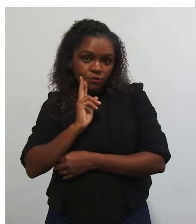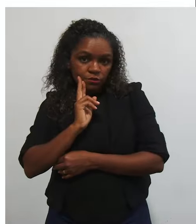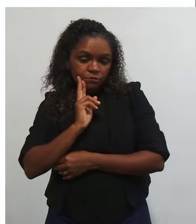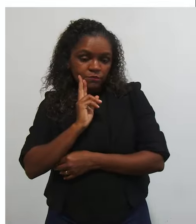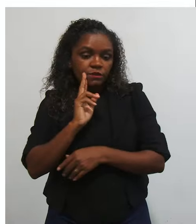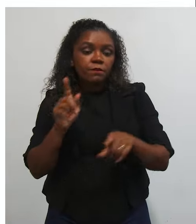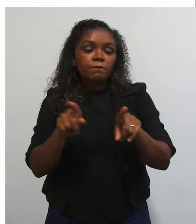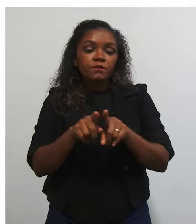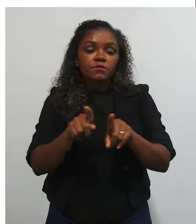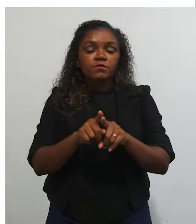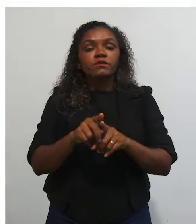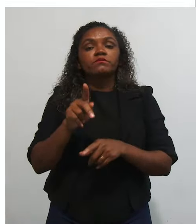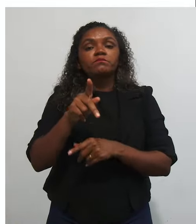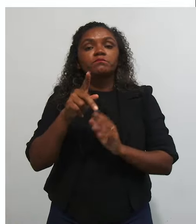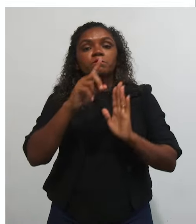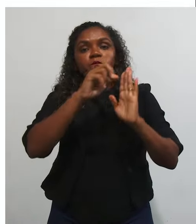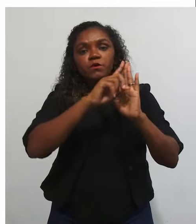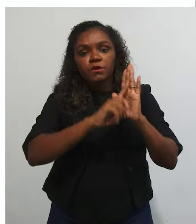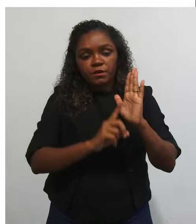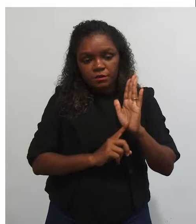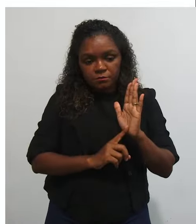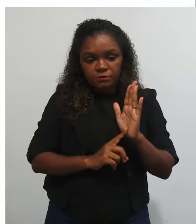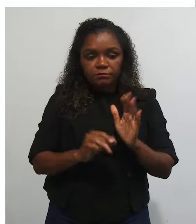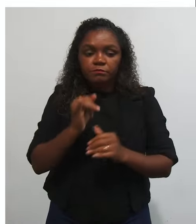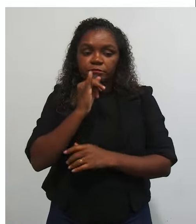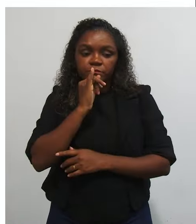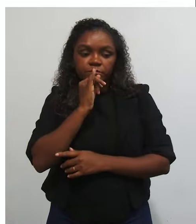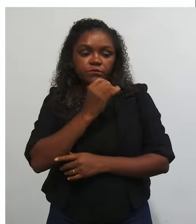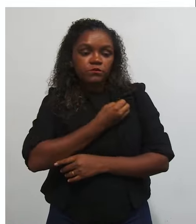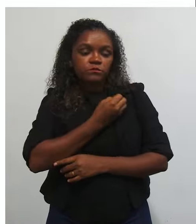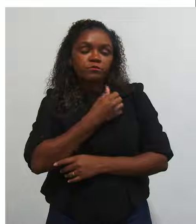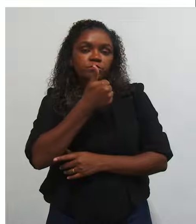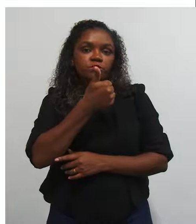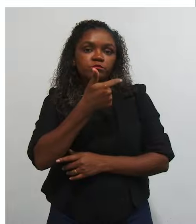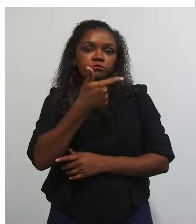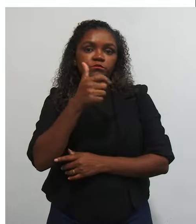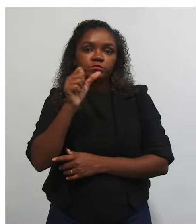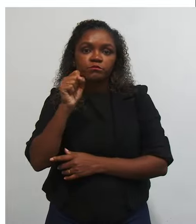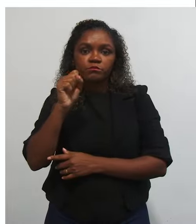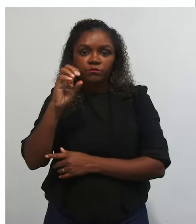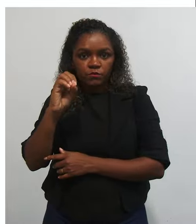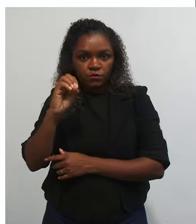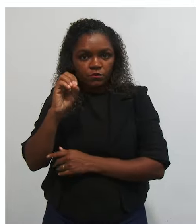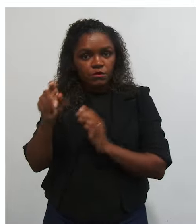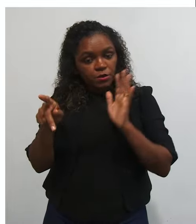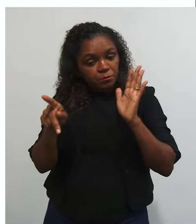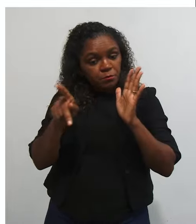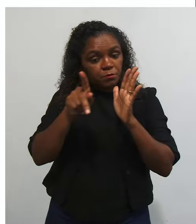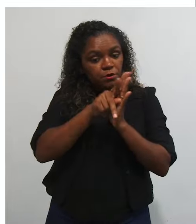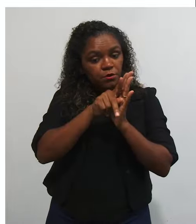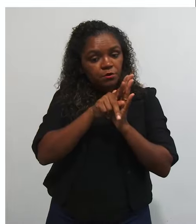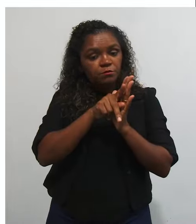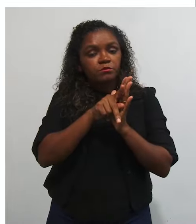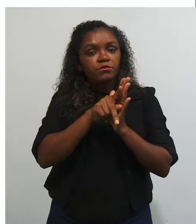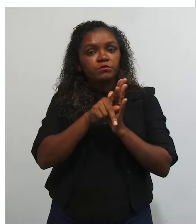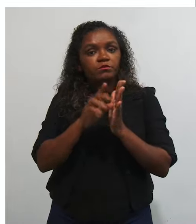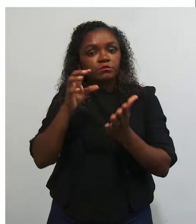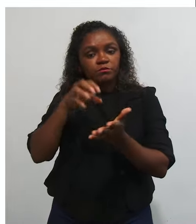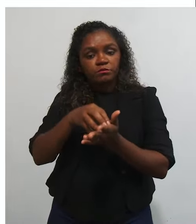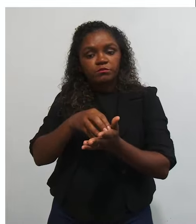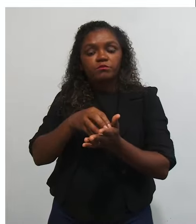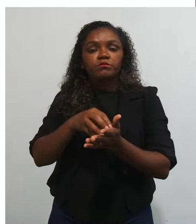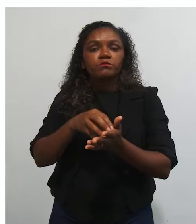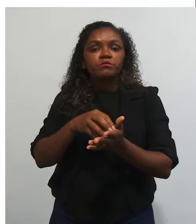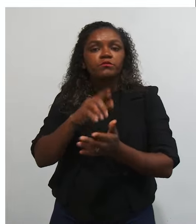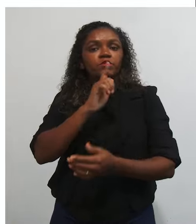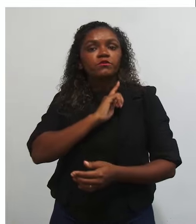o programa. Lembrando que esse código aqui do programa é definido pelo próprio órgão. No caso, o